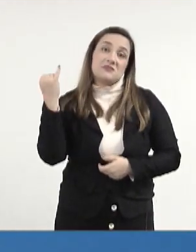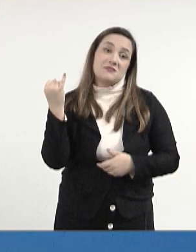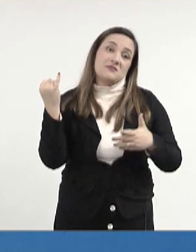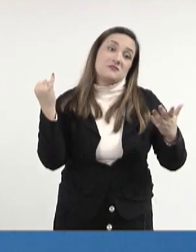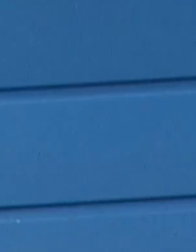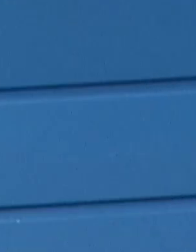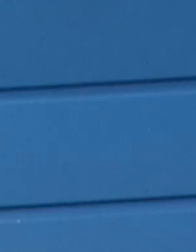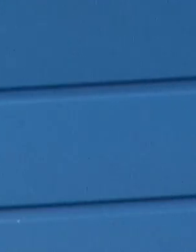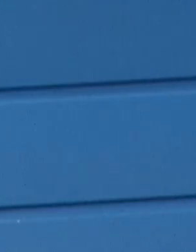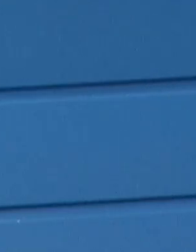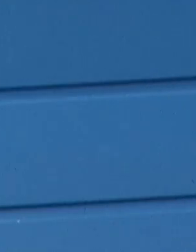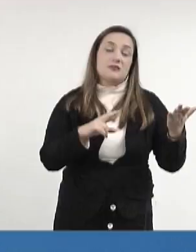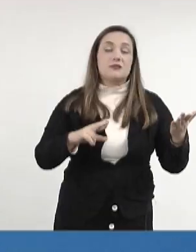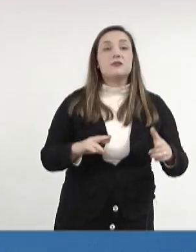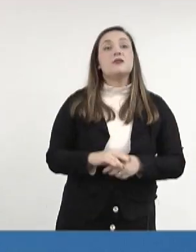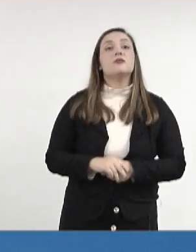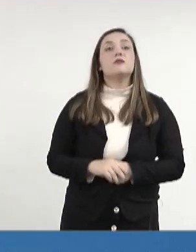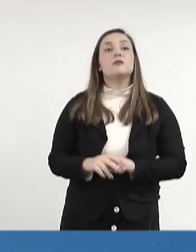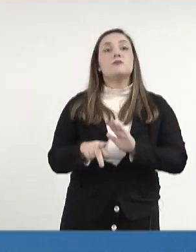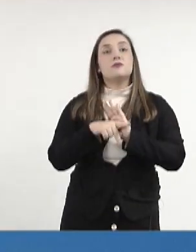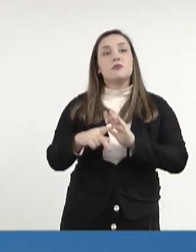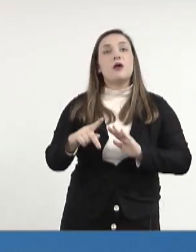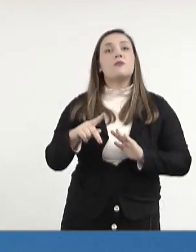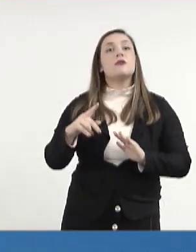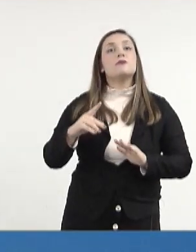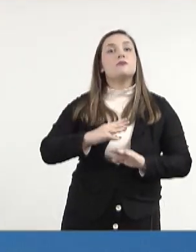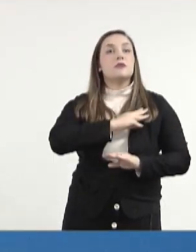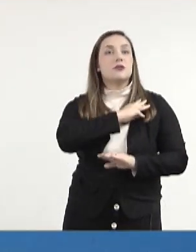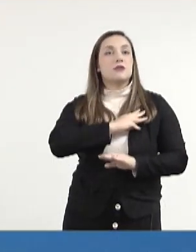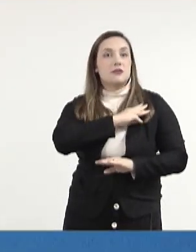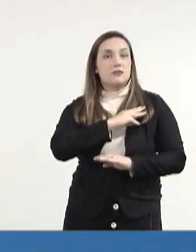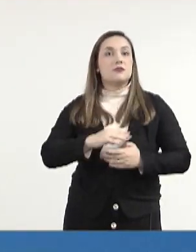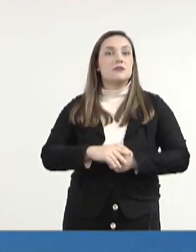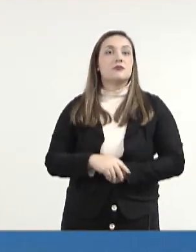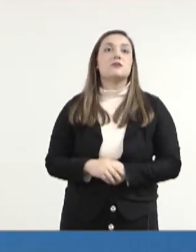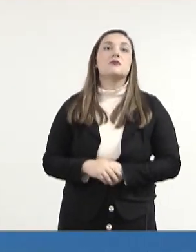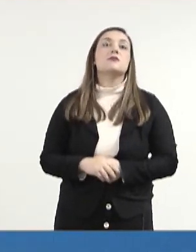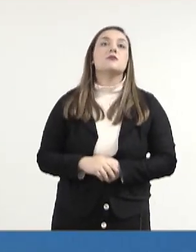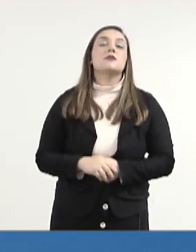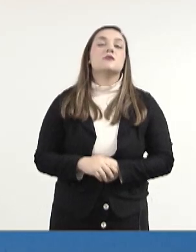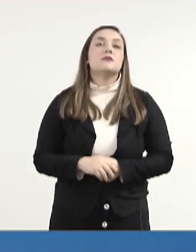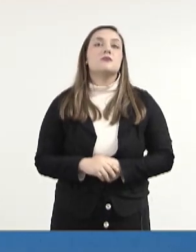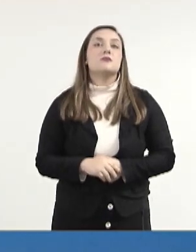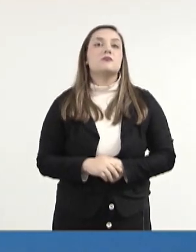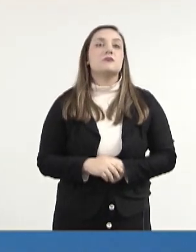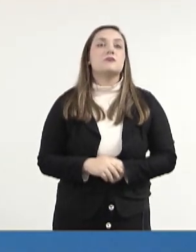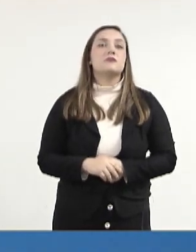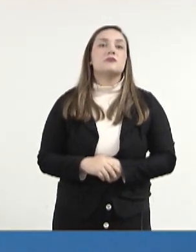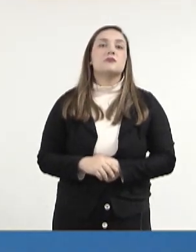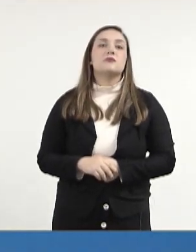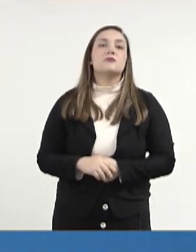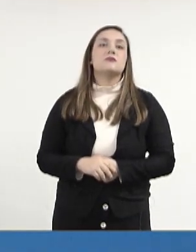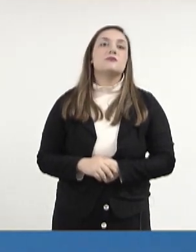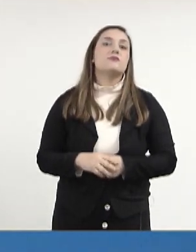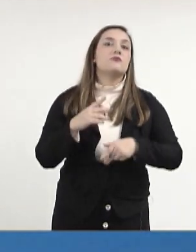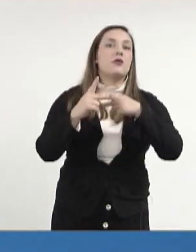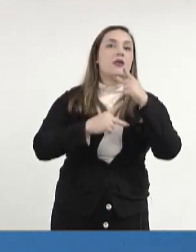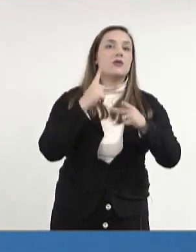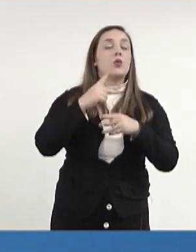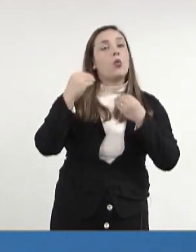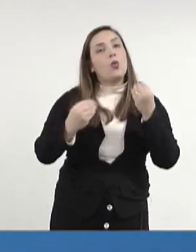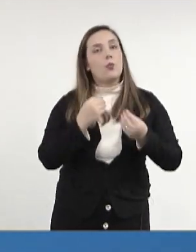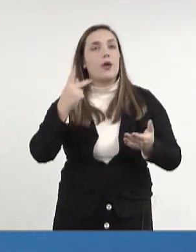o relatório do ministro, dizendo da